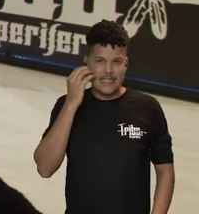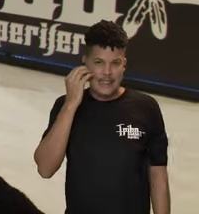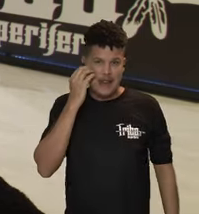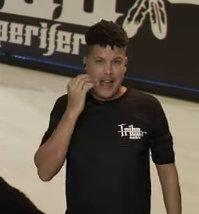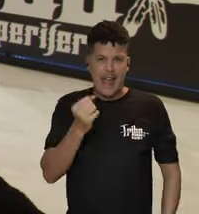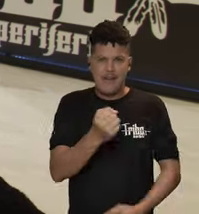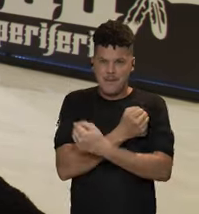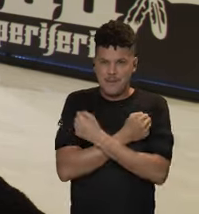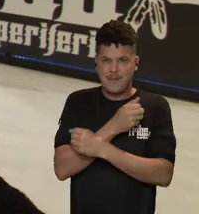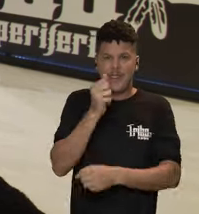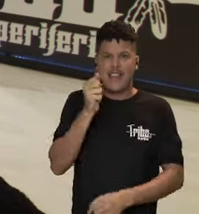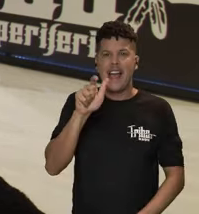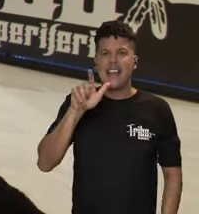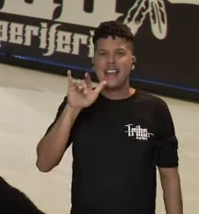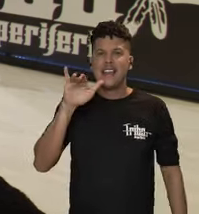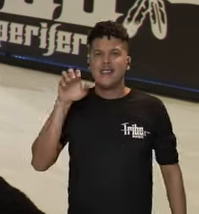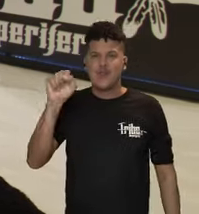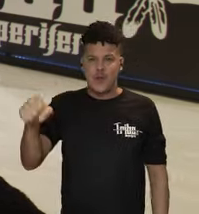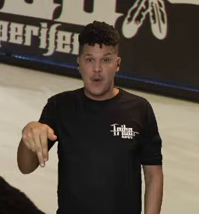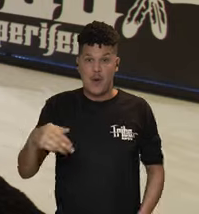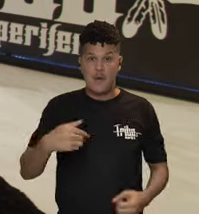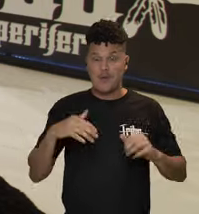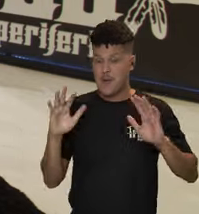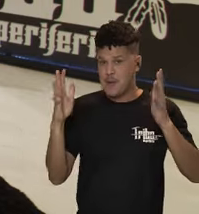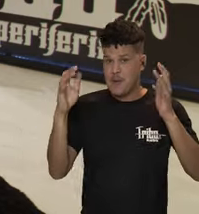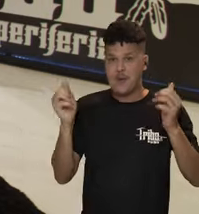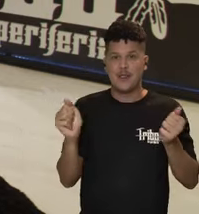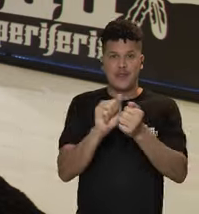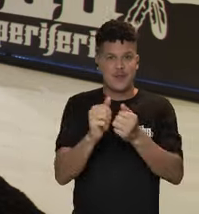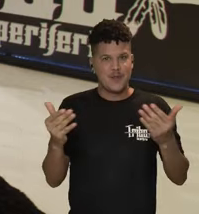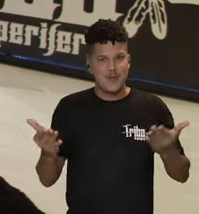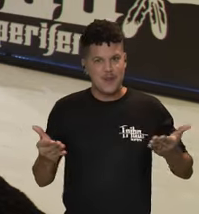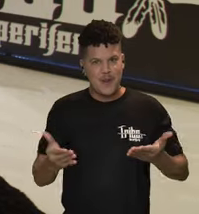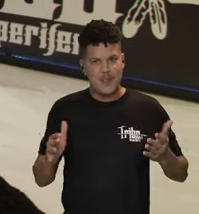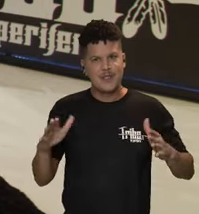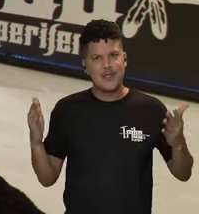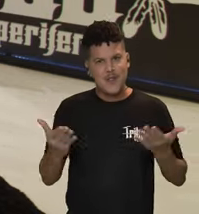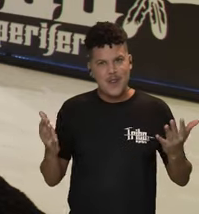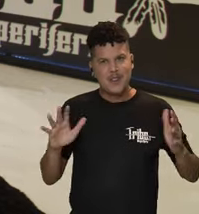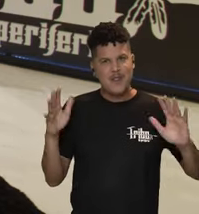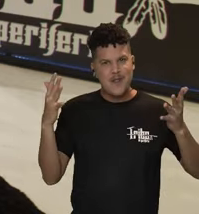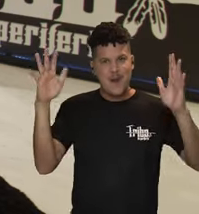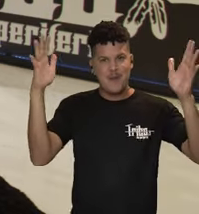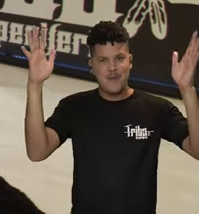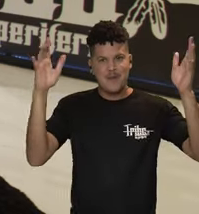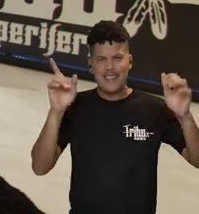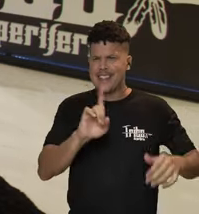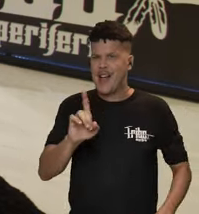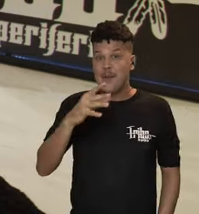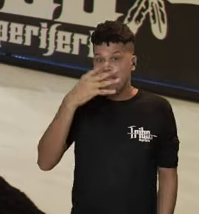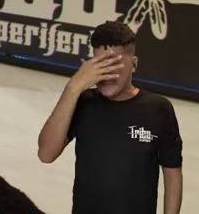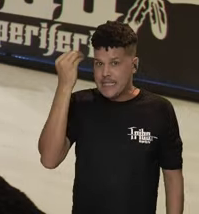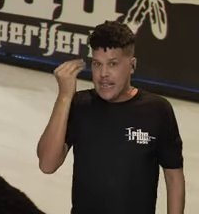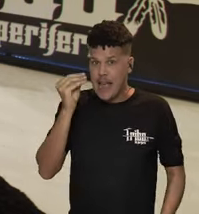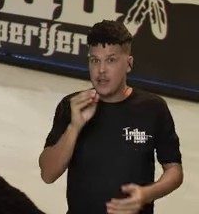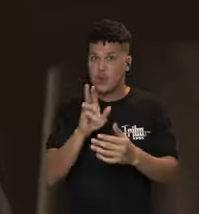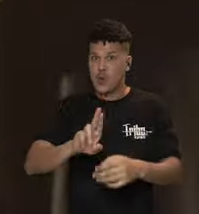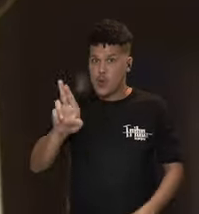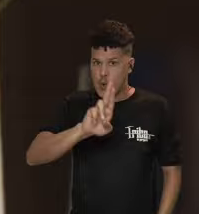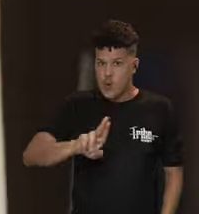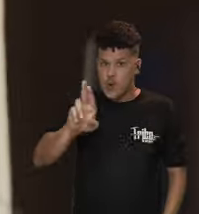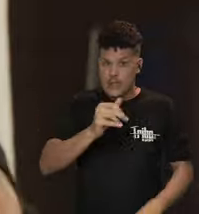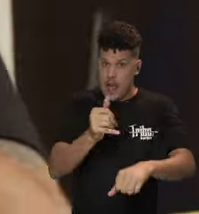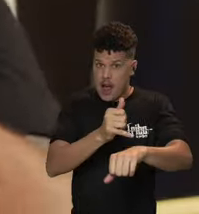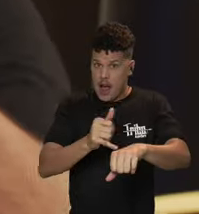Beleza? Abraço, mano. Comemora com a gente aí. Comemora com a gente. Nós estamos comemorando aqui. Rapaziada, não esquecer de passar o álcool em gel na mão.